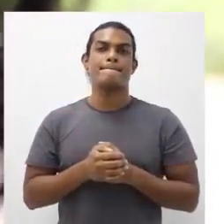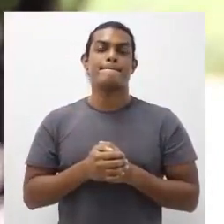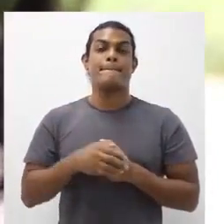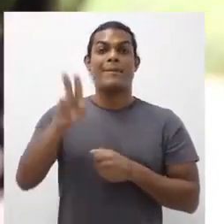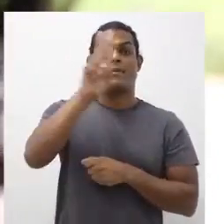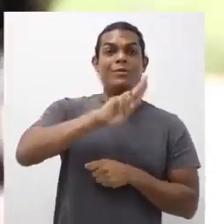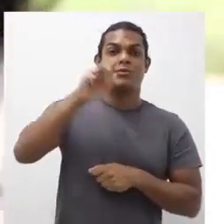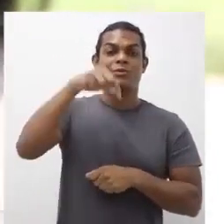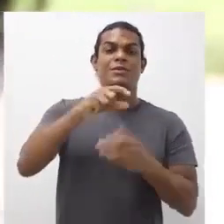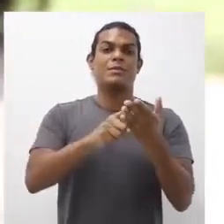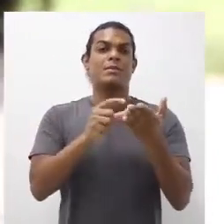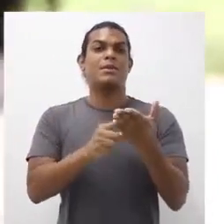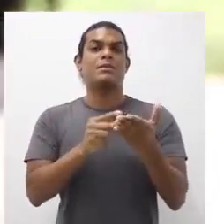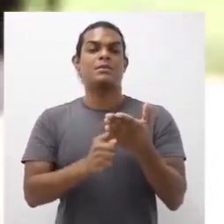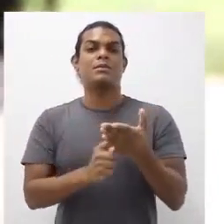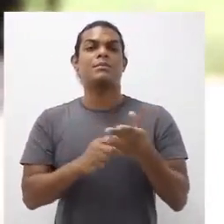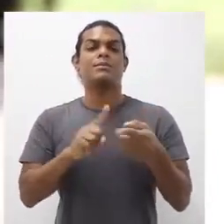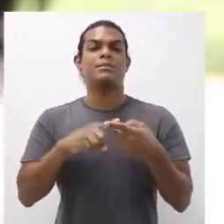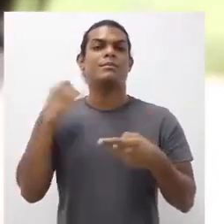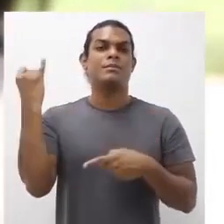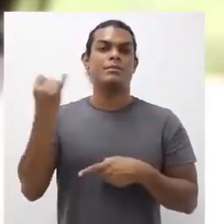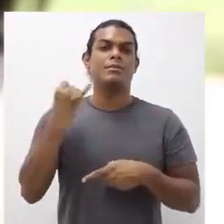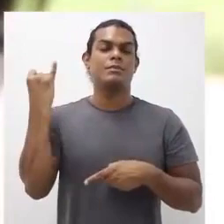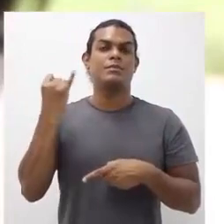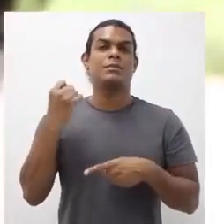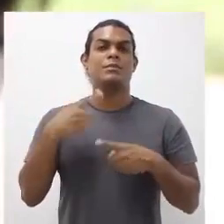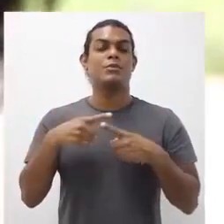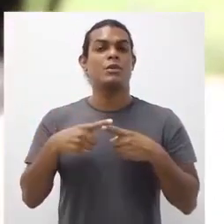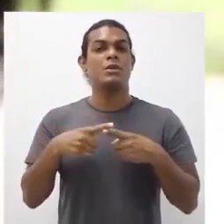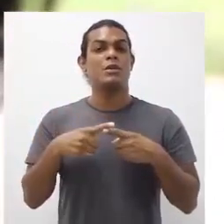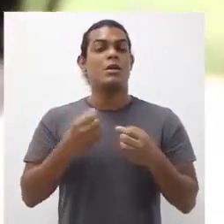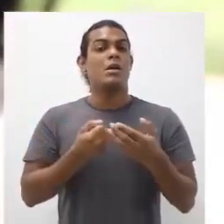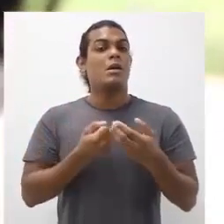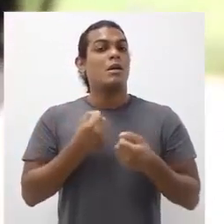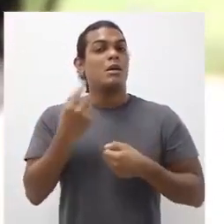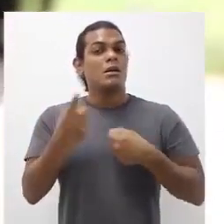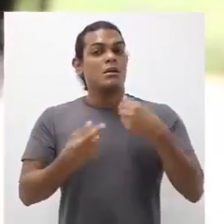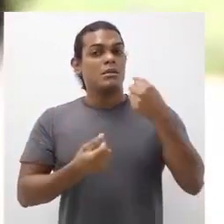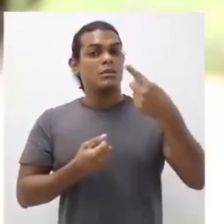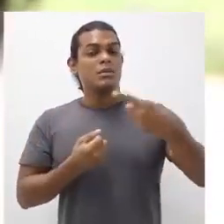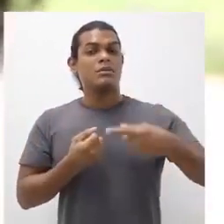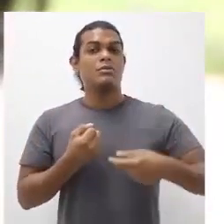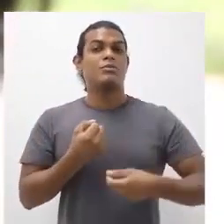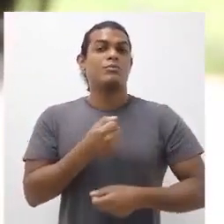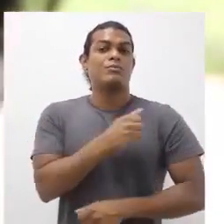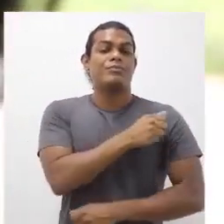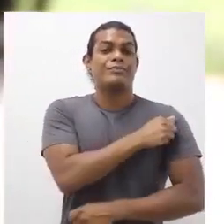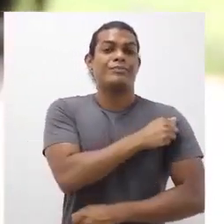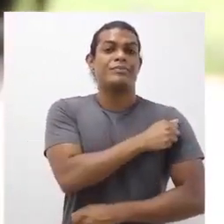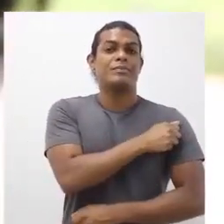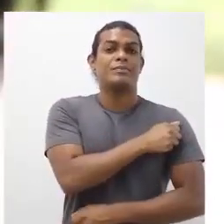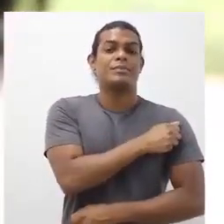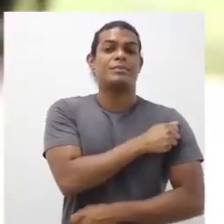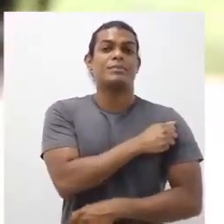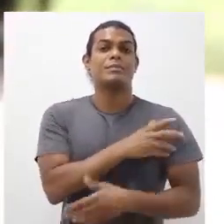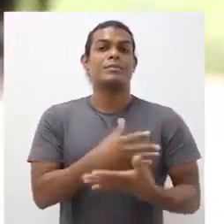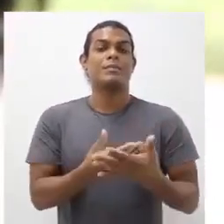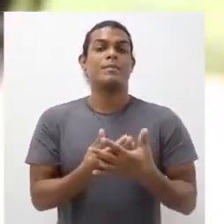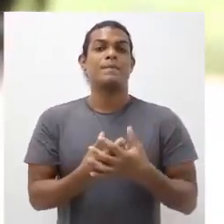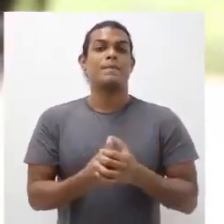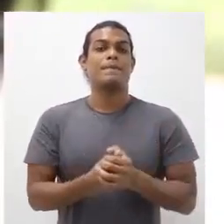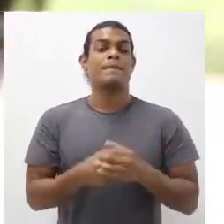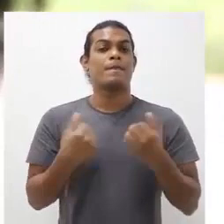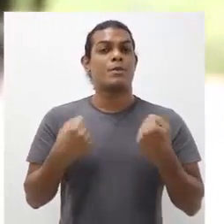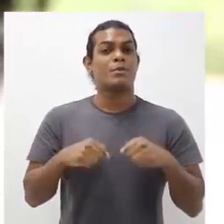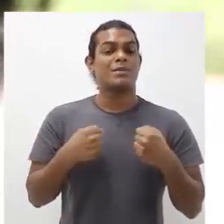em si, porque muitas vezes você tem uma necessidade, e aí isso se coloca muito claramente na minha realidade, na